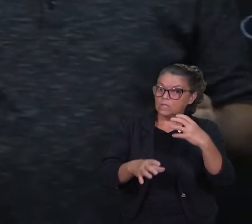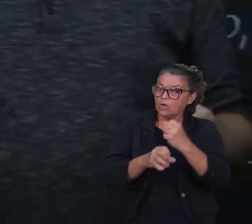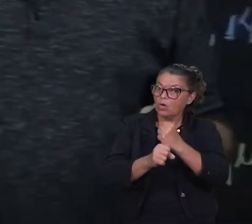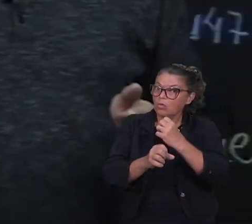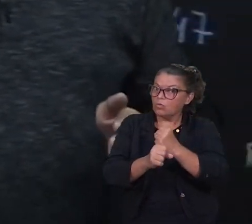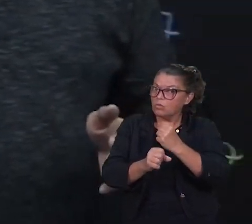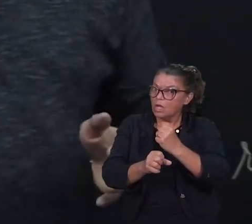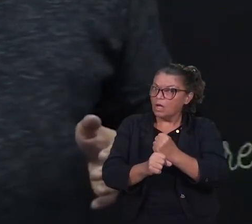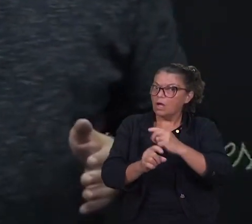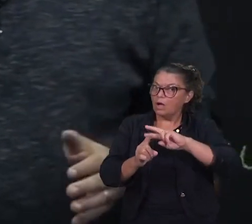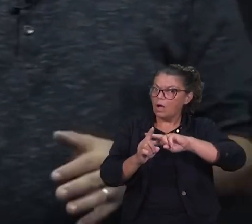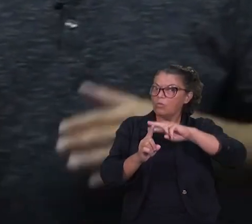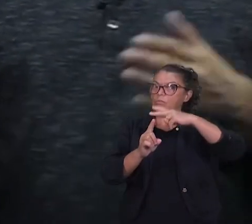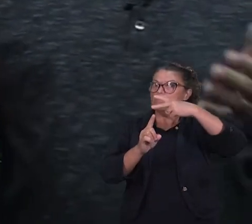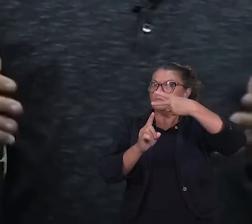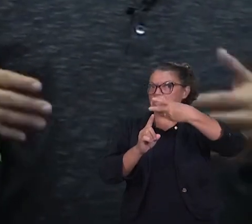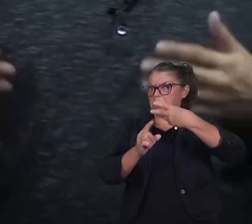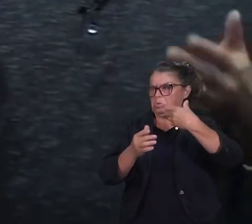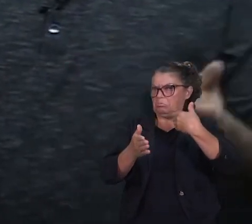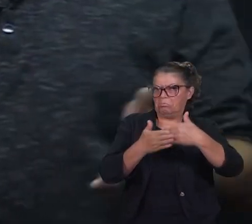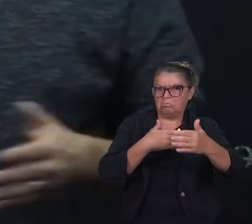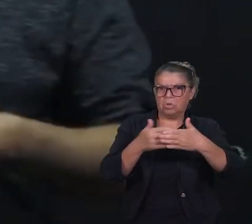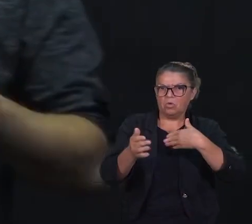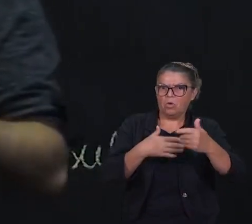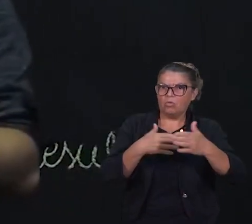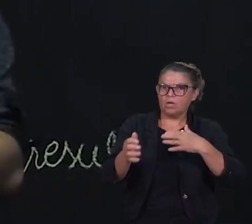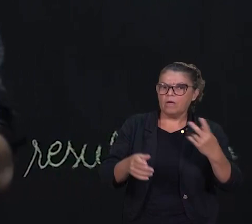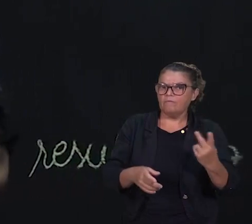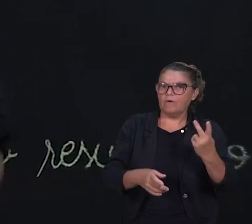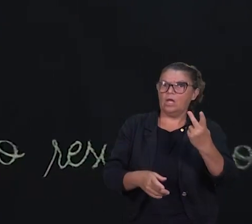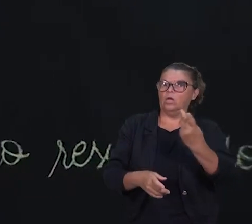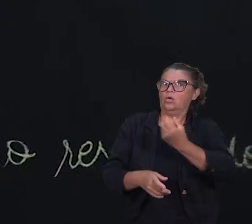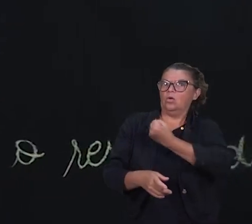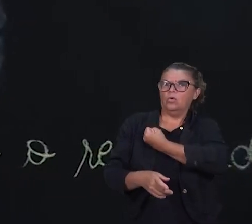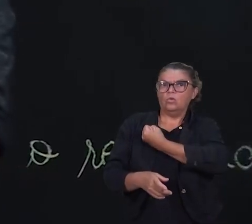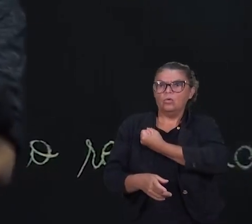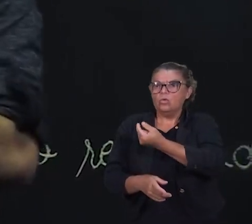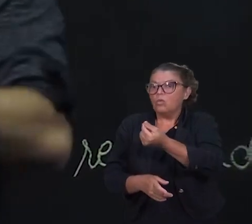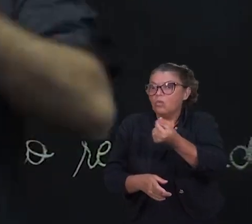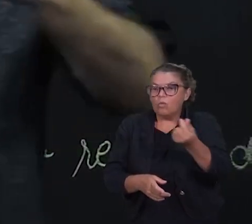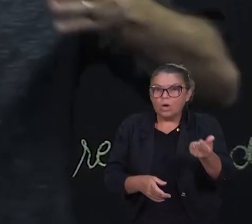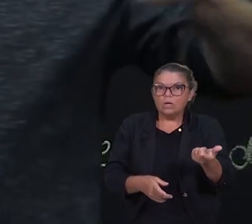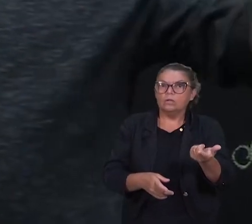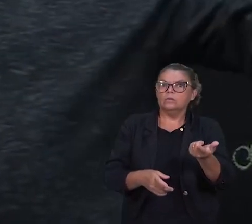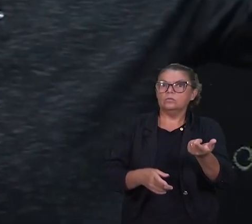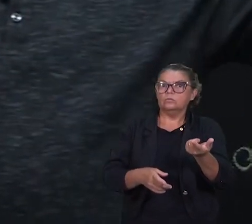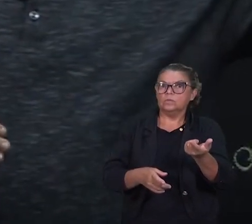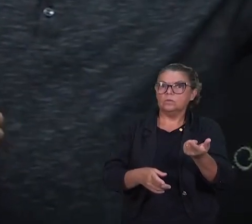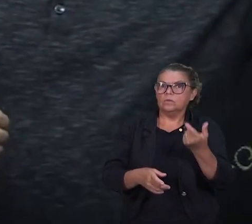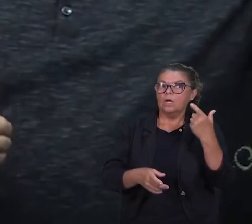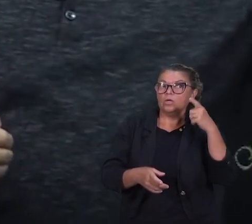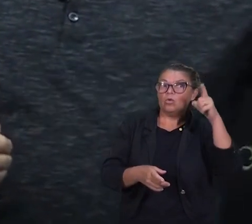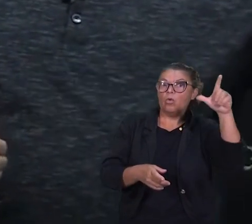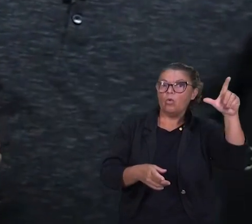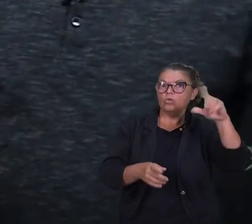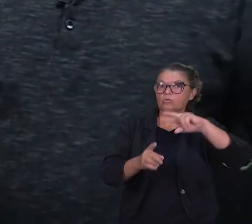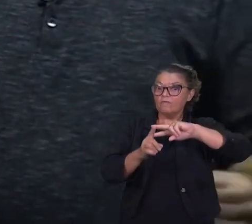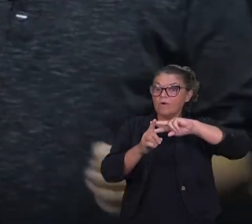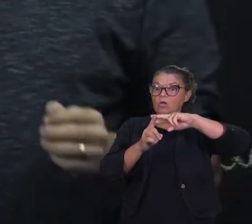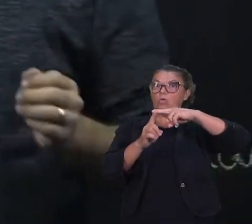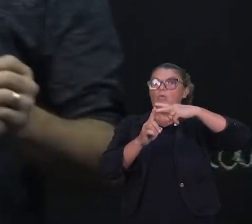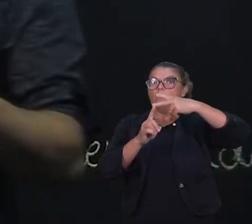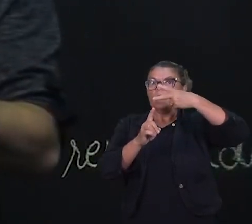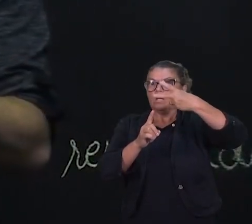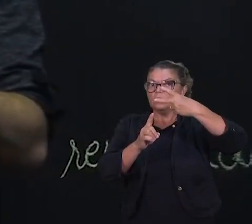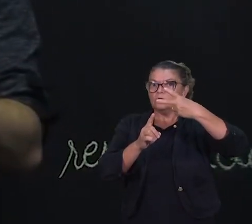a porcentagem de aumento de qualquer objeto, qualquer valor que tinha um certo preço e passou a um outro preço maior,